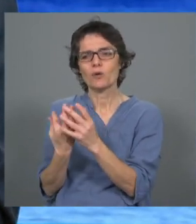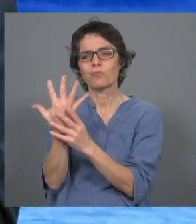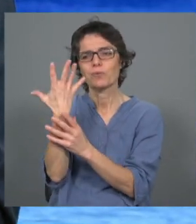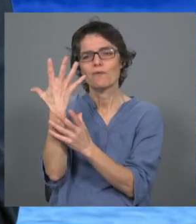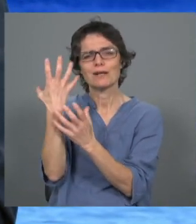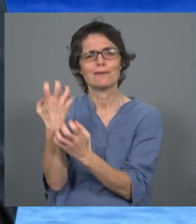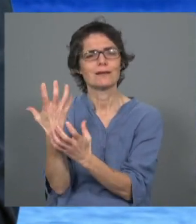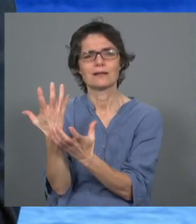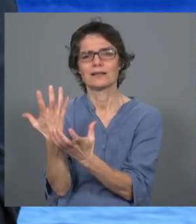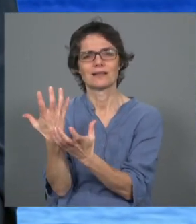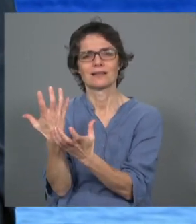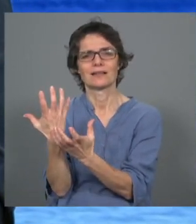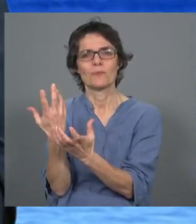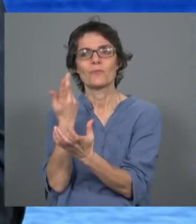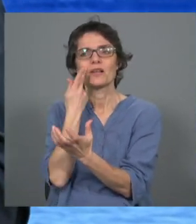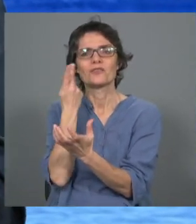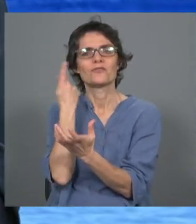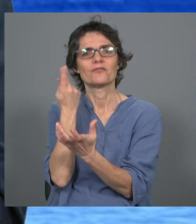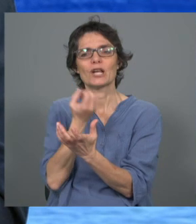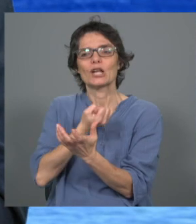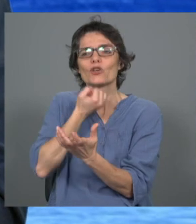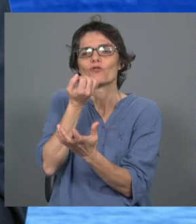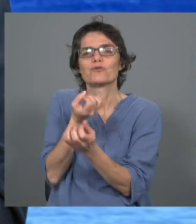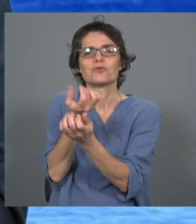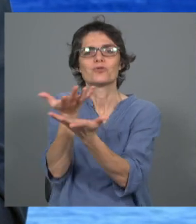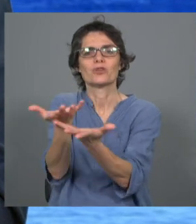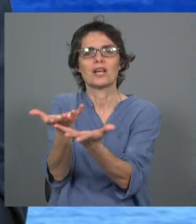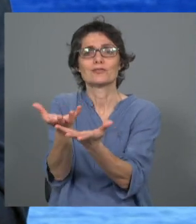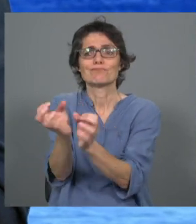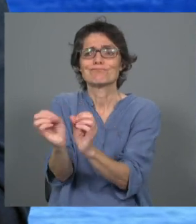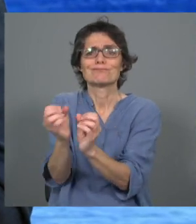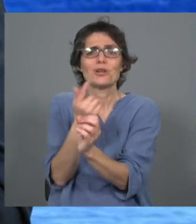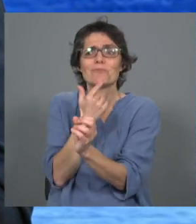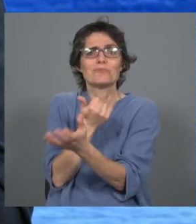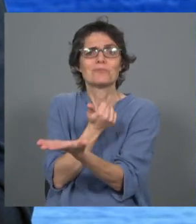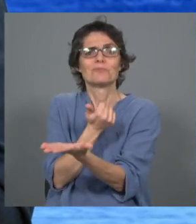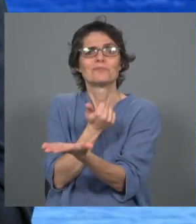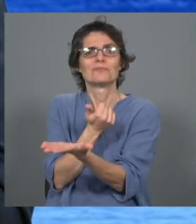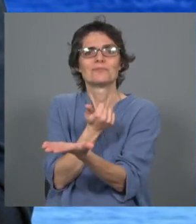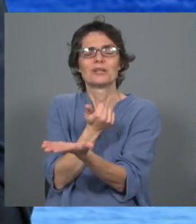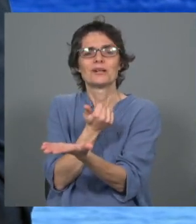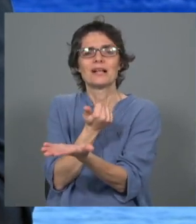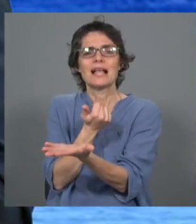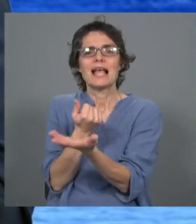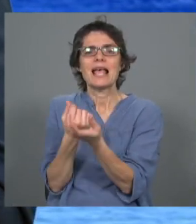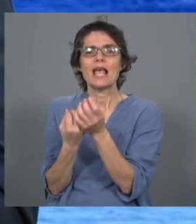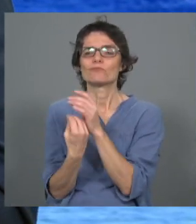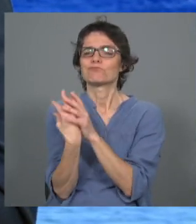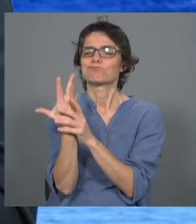da videira e incapaz também de ter a sua folhagem própria, ou seja, ser um ramo